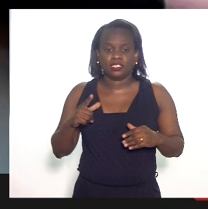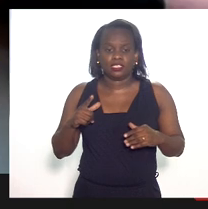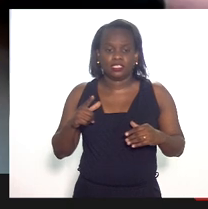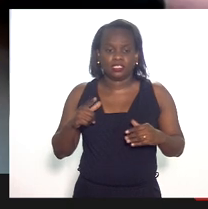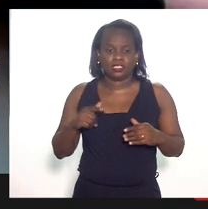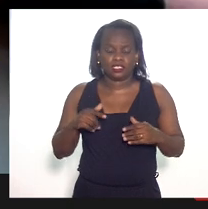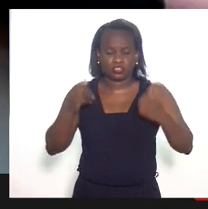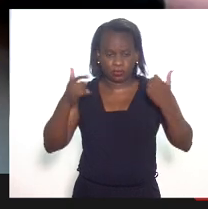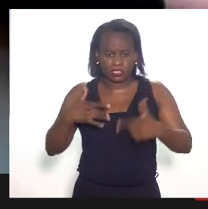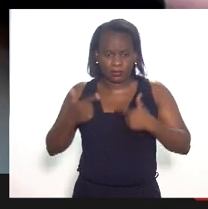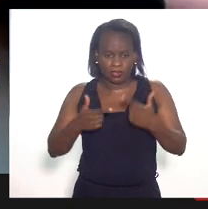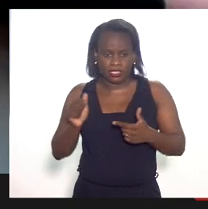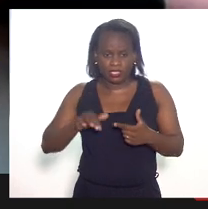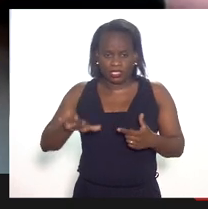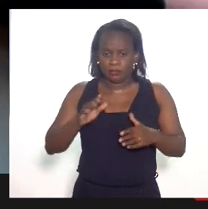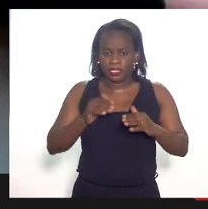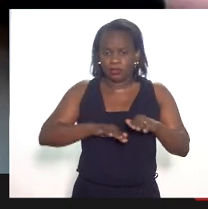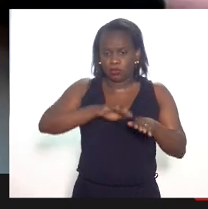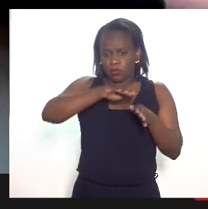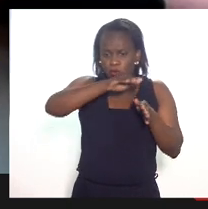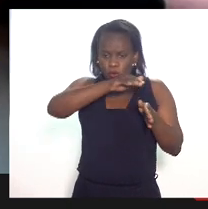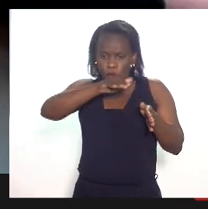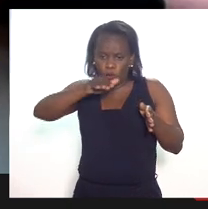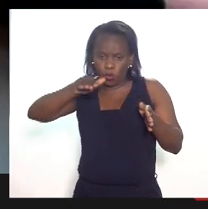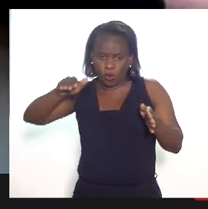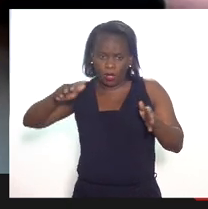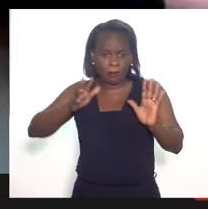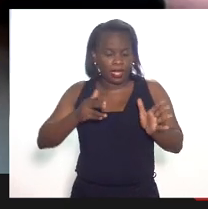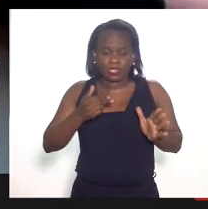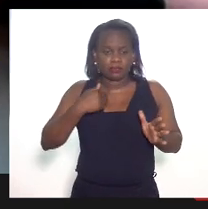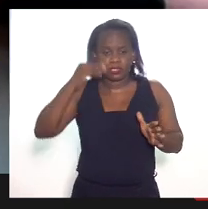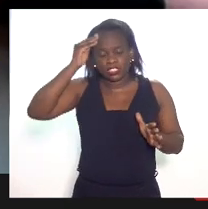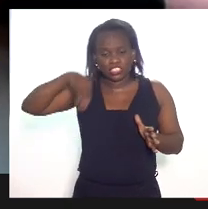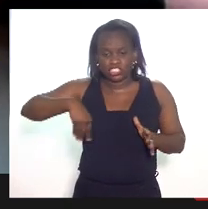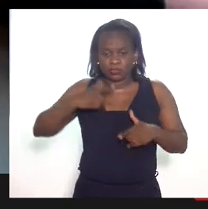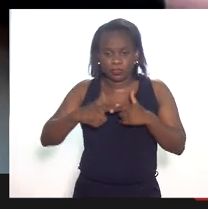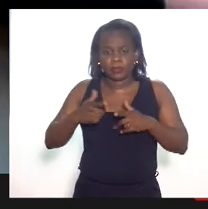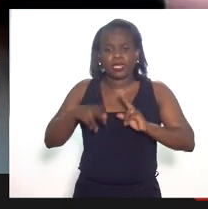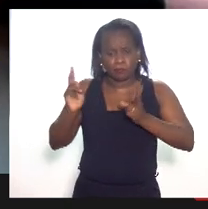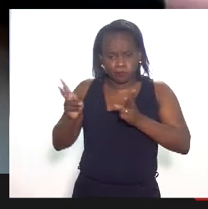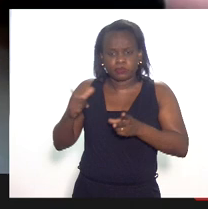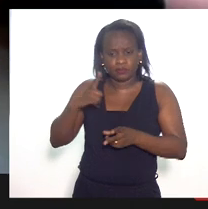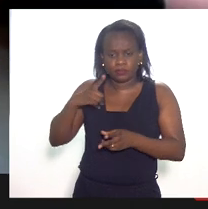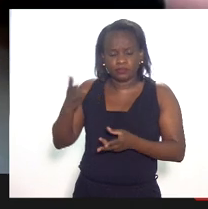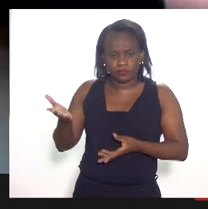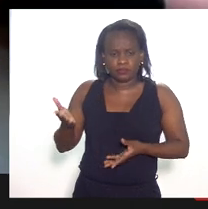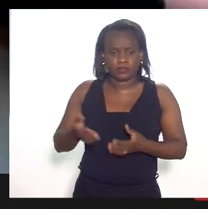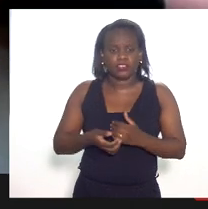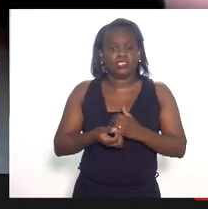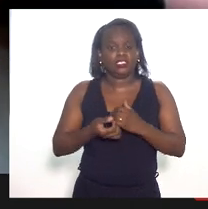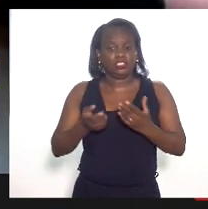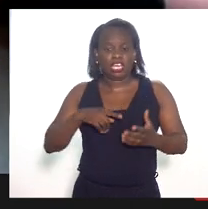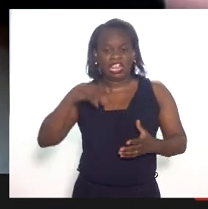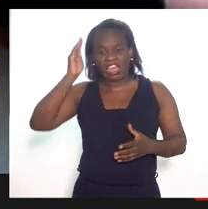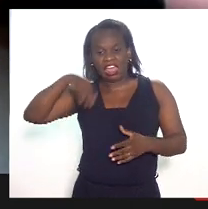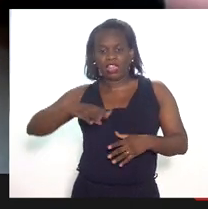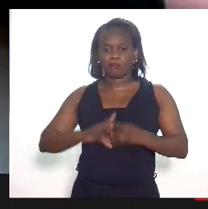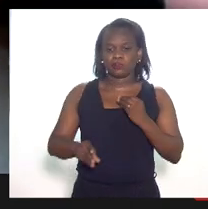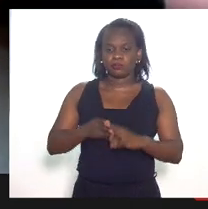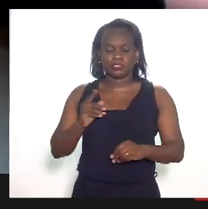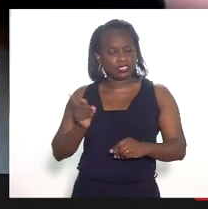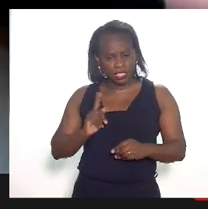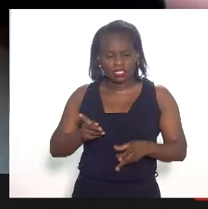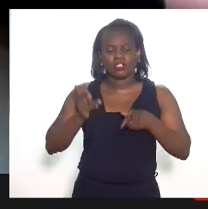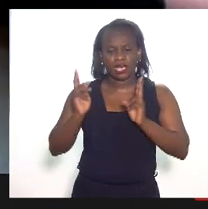área. Então, ela está no platô. Mas não podemos desistir do problema. O problema existe, realmente. Isso aí, não estamos fugindo do problema. Ele